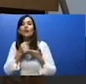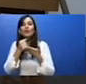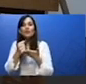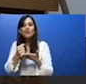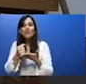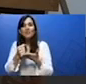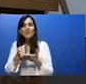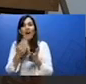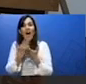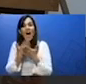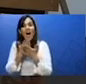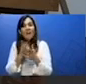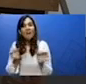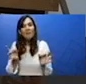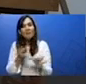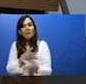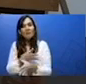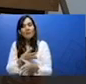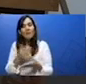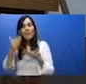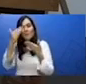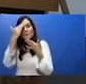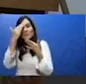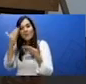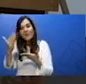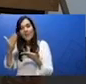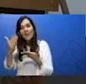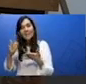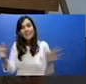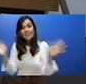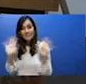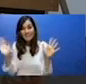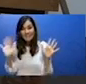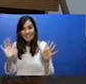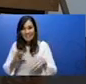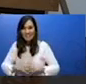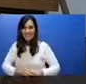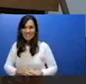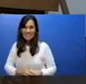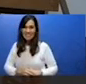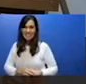foi a nossa aula de hoje. Muito obrigada e até a próxima. Tchau!